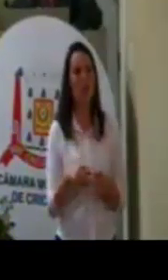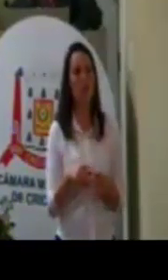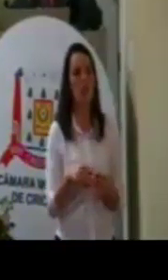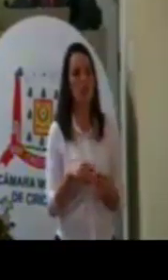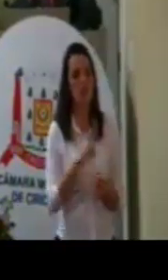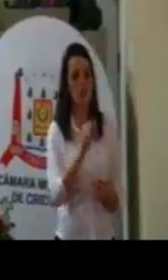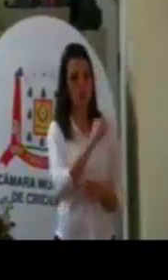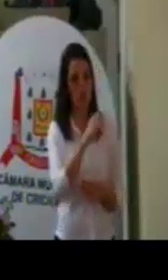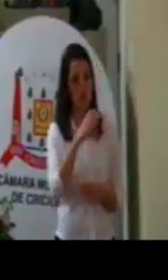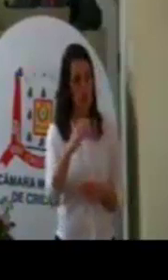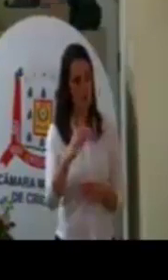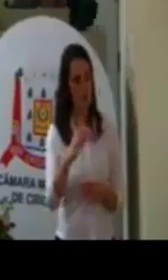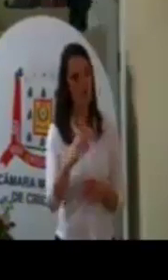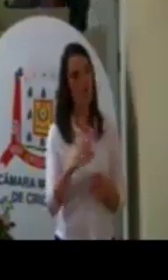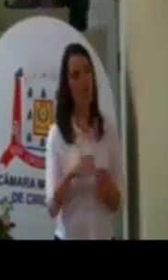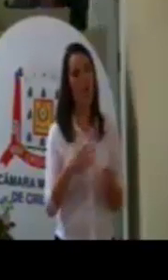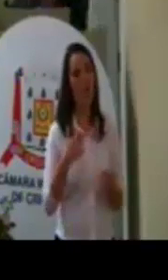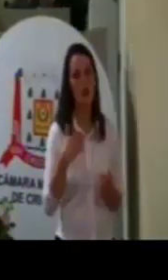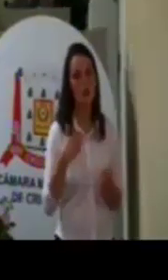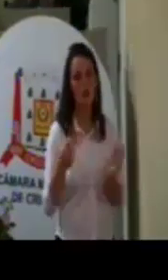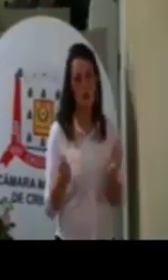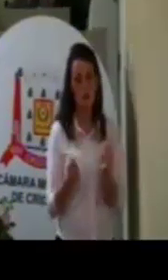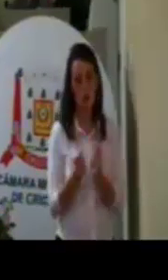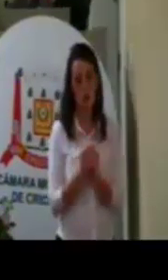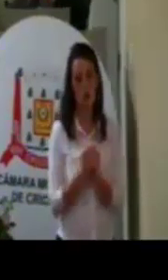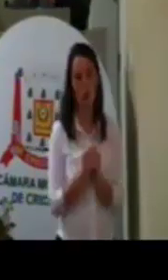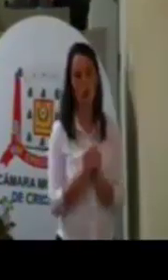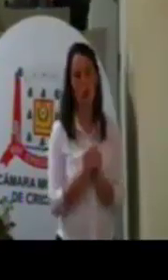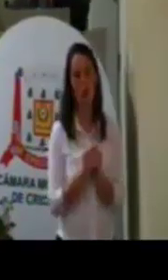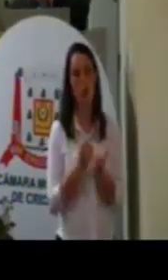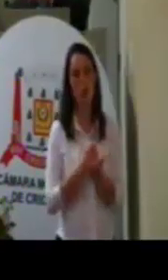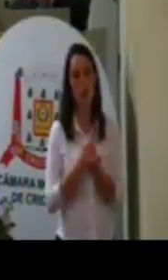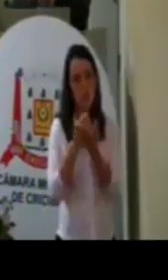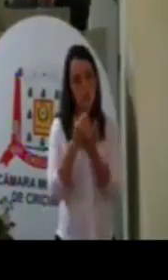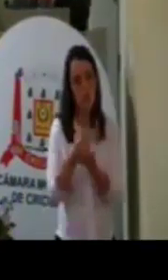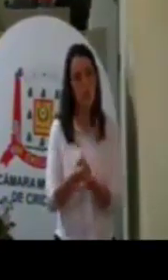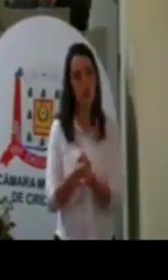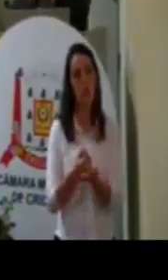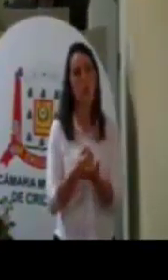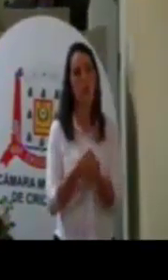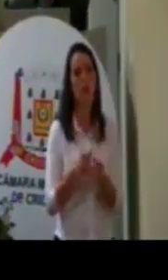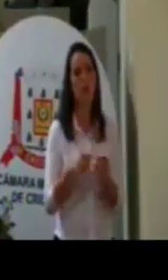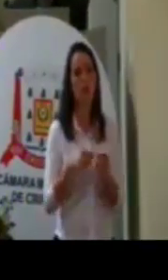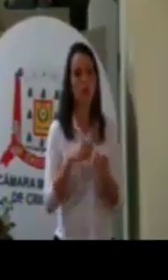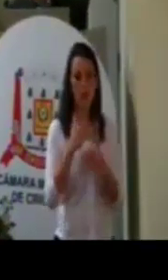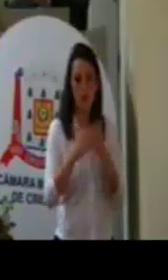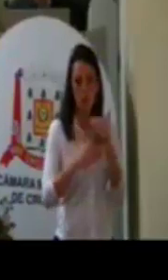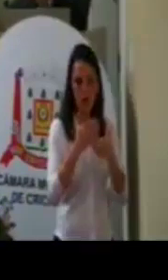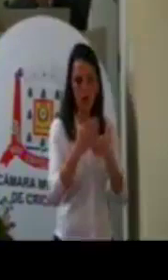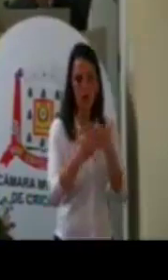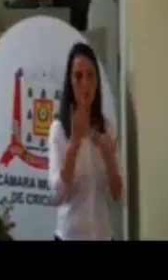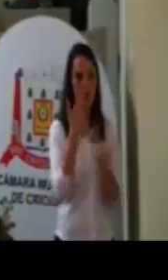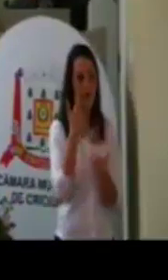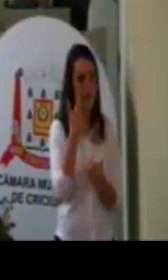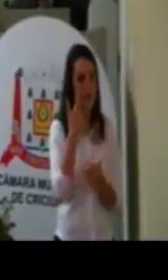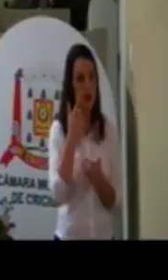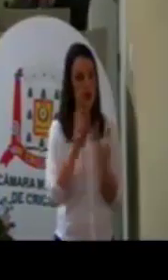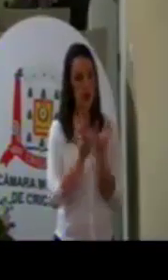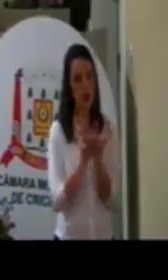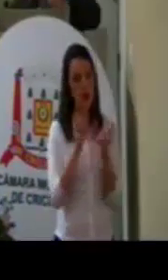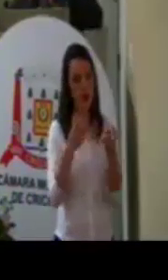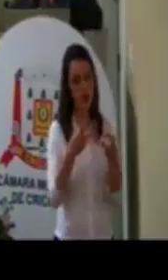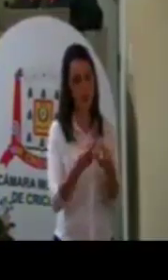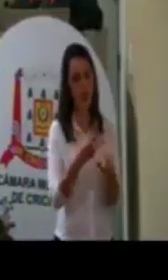Contas do Estado de Santa Catarina, acompanhando a implantação, os passos seguidos